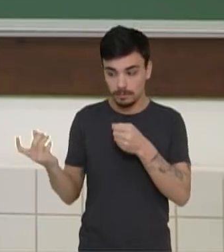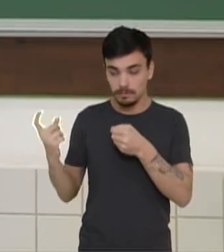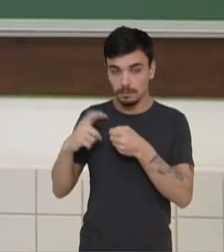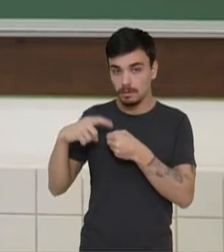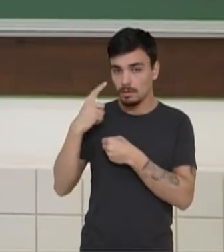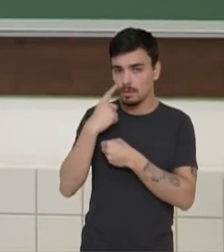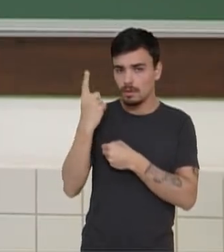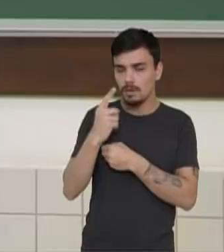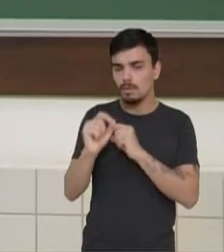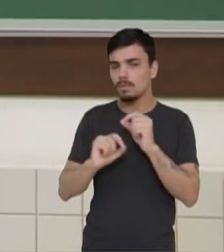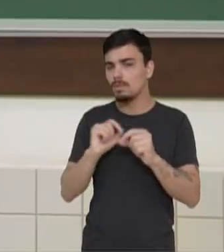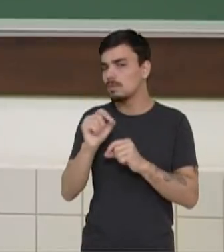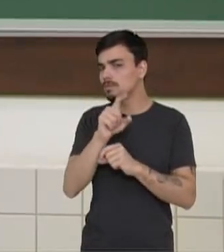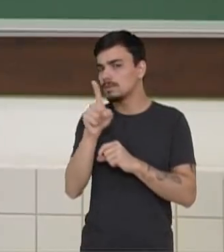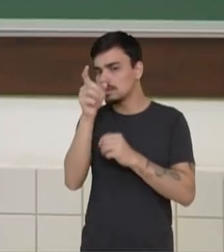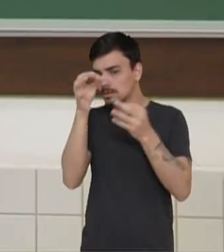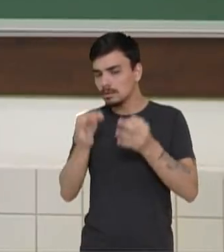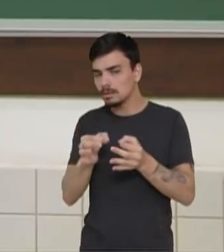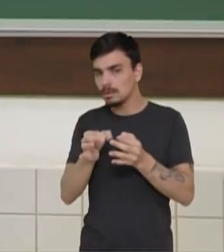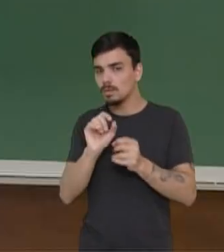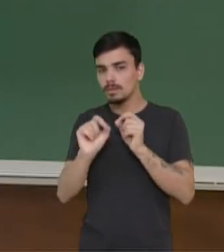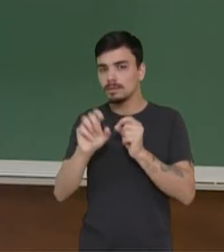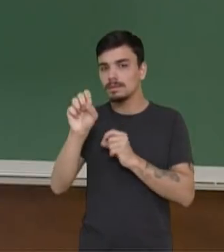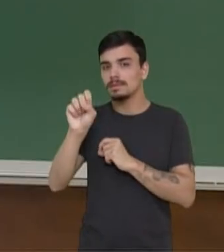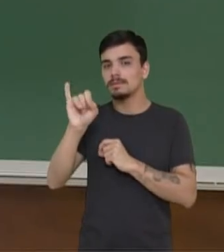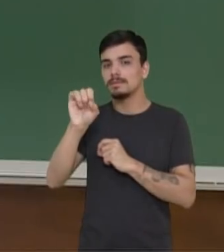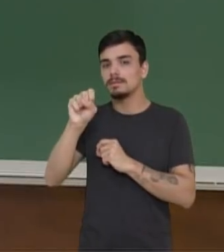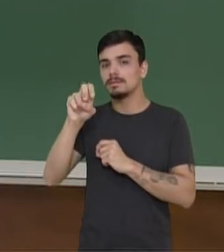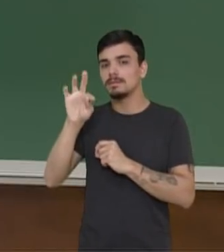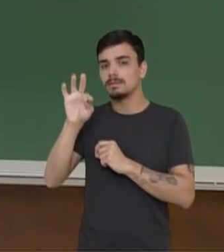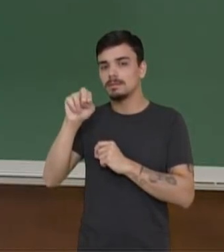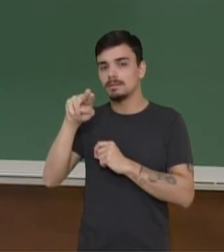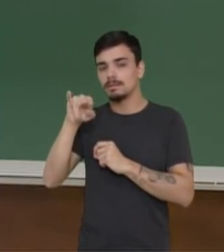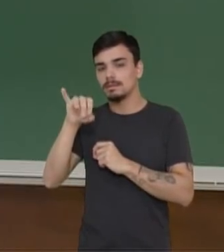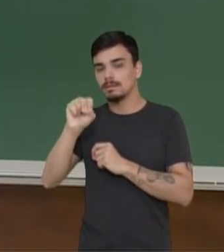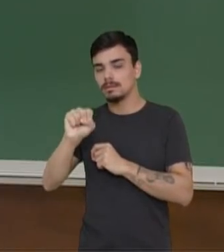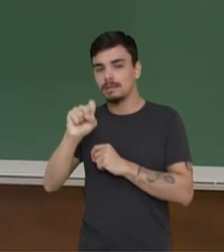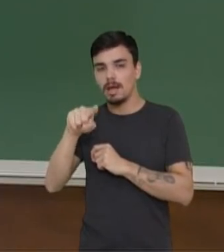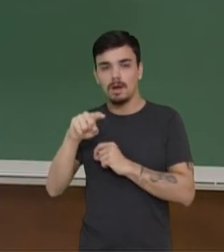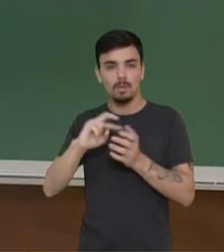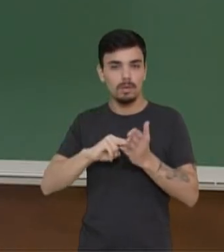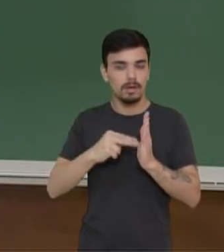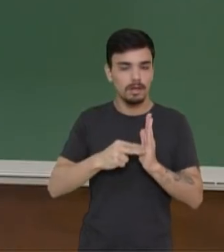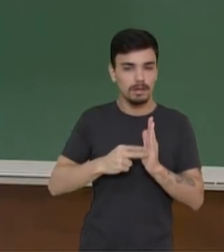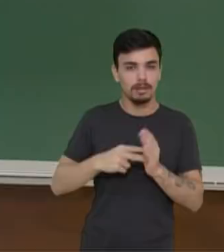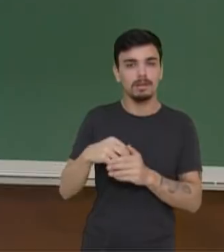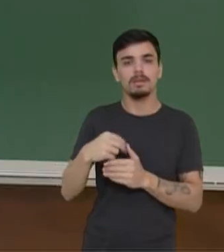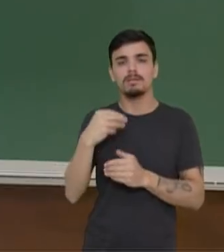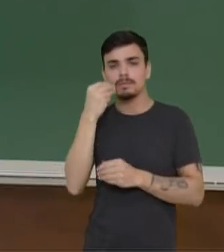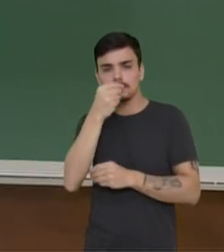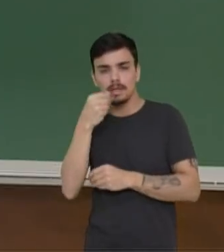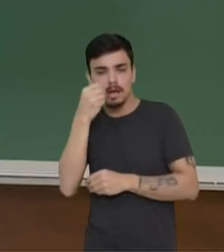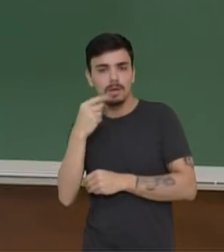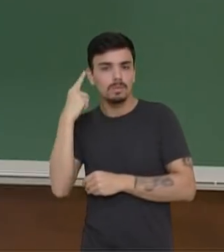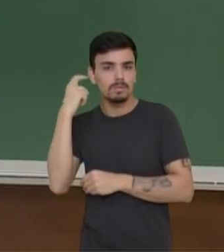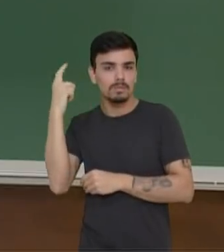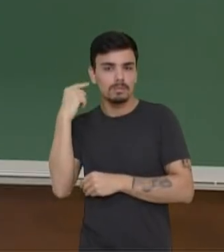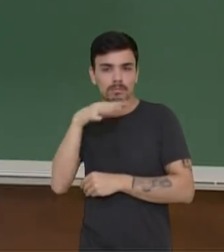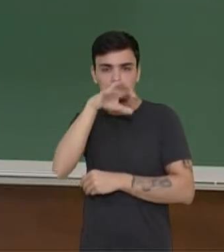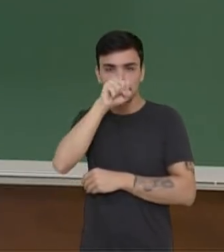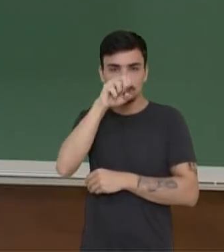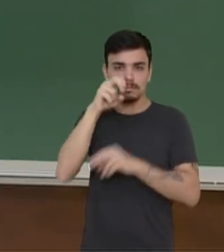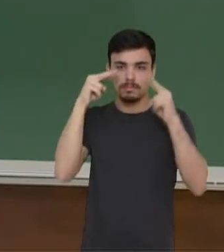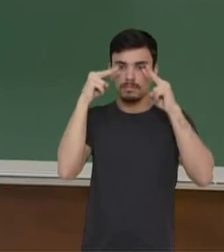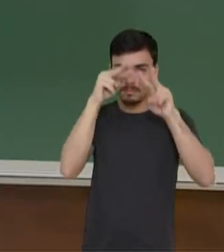Retornando então, galera, olha lá, quem que se lembrou que a sinestesia mexe com os nossos 5 sentidos, tato, olfato, audição, paladar, né, e